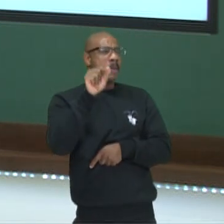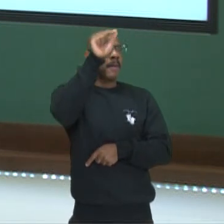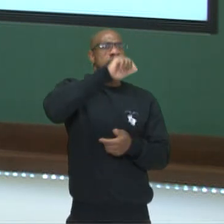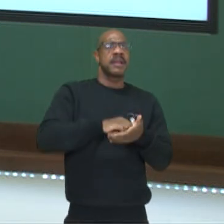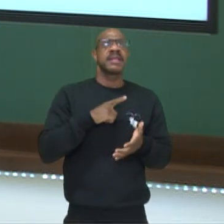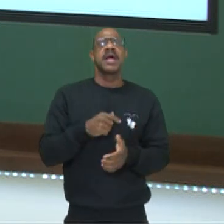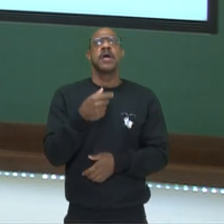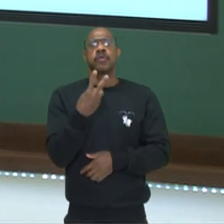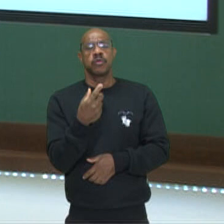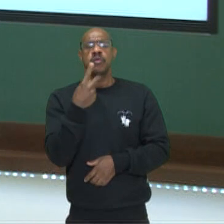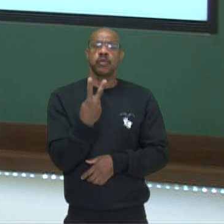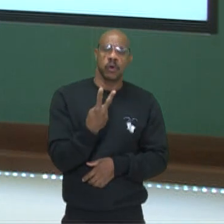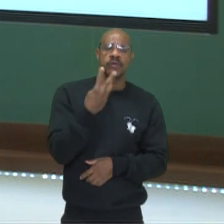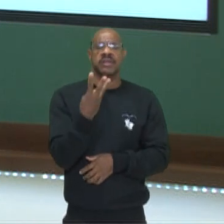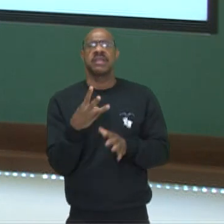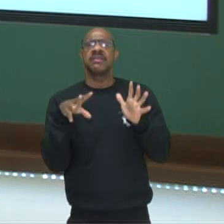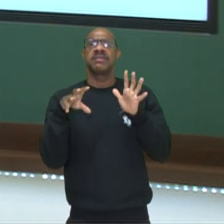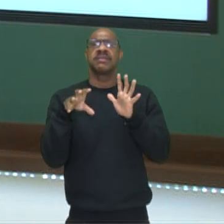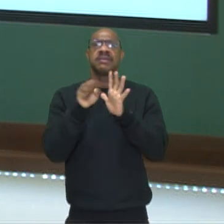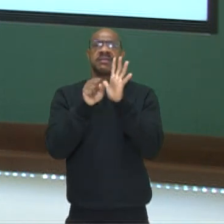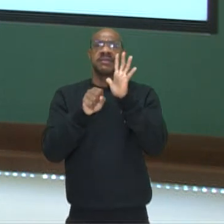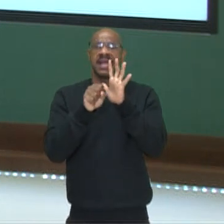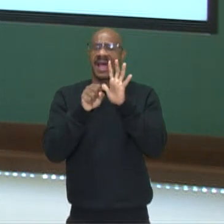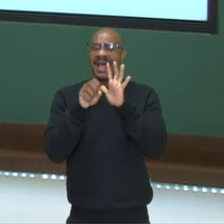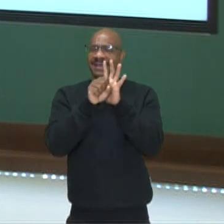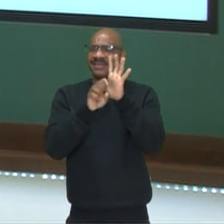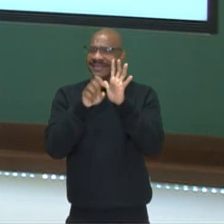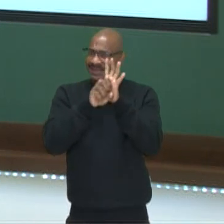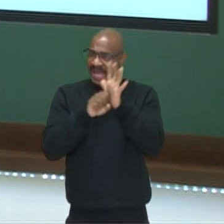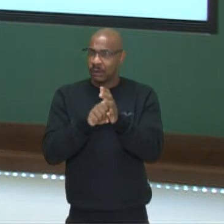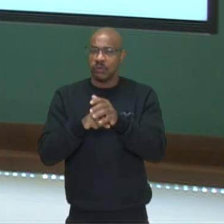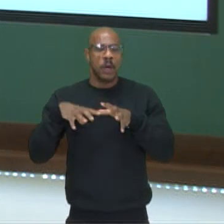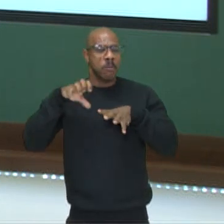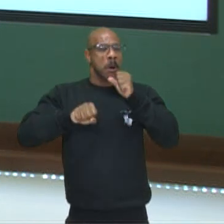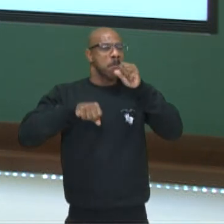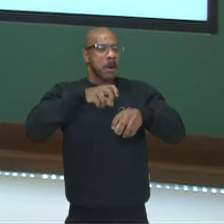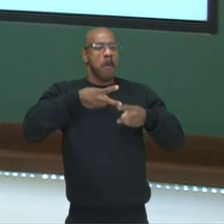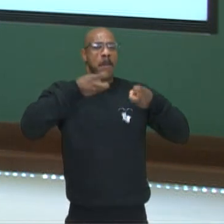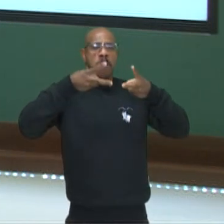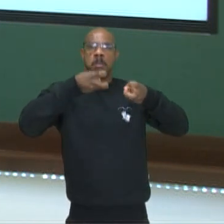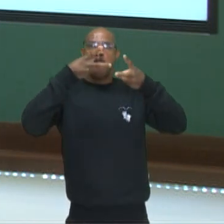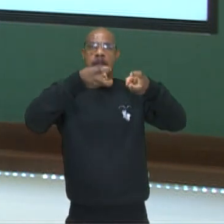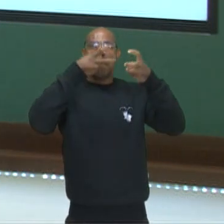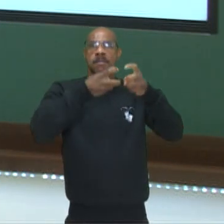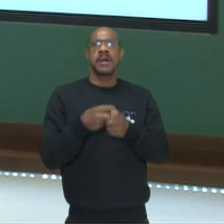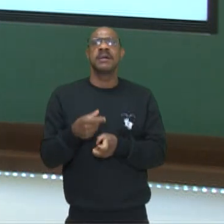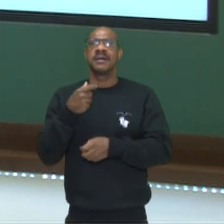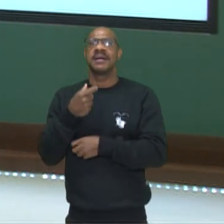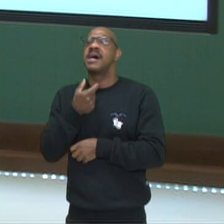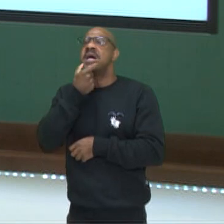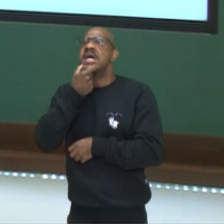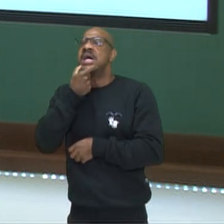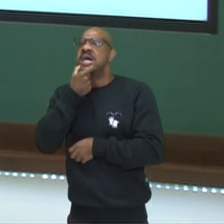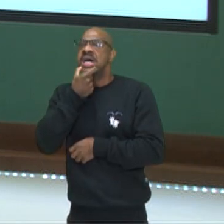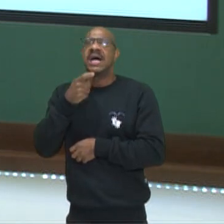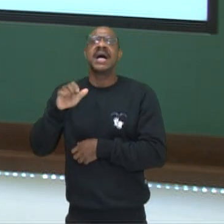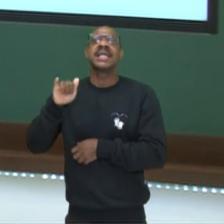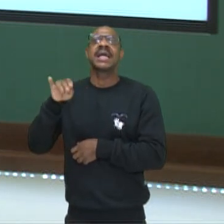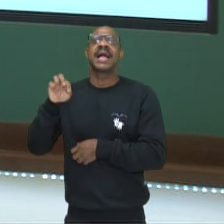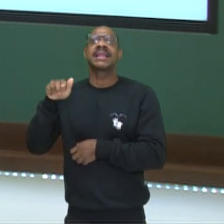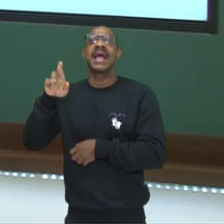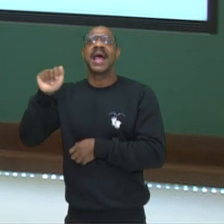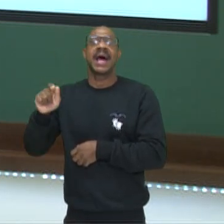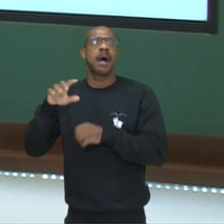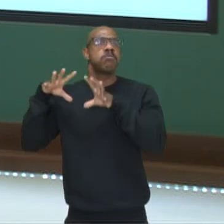3 séculos de exploração colonial, de exploração da Inglaterra e posteriormente uma exploração do território feito